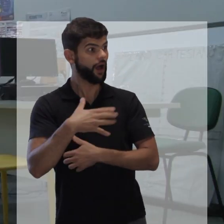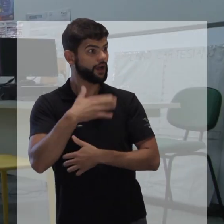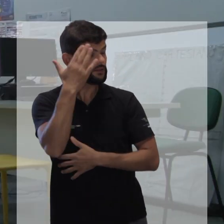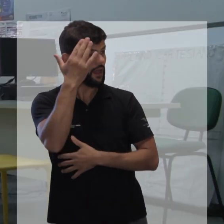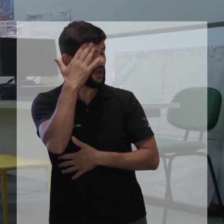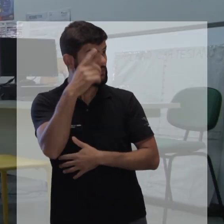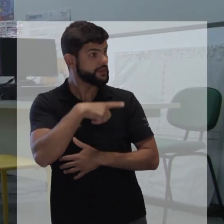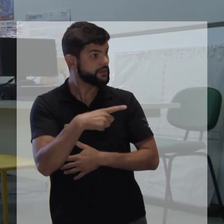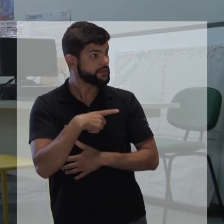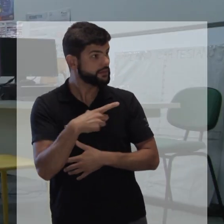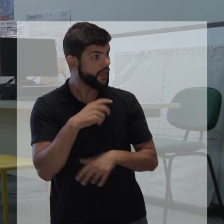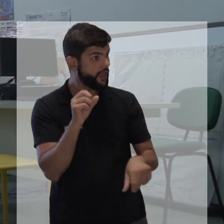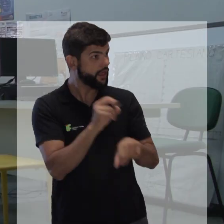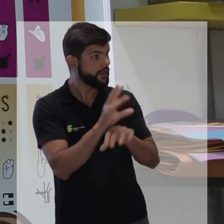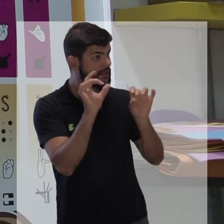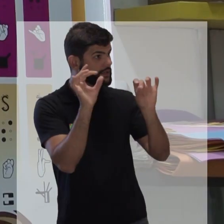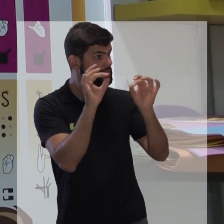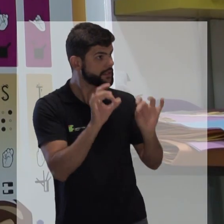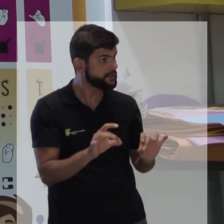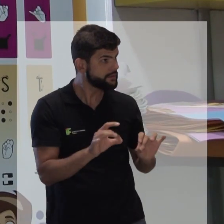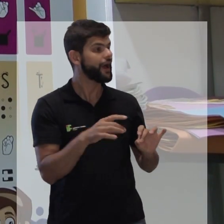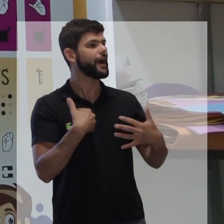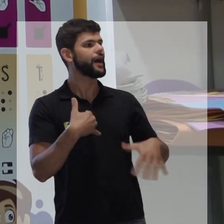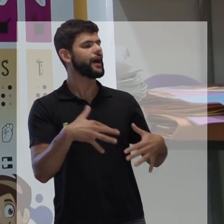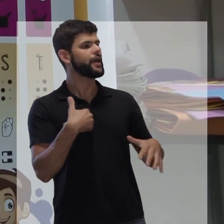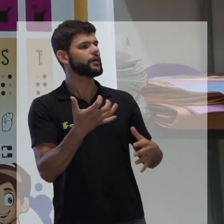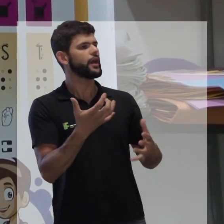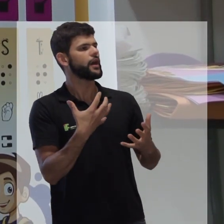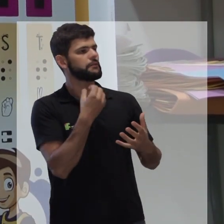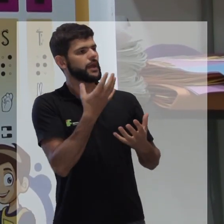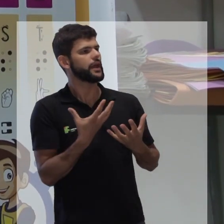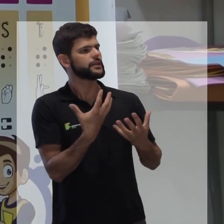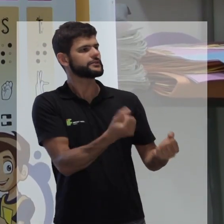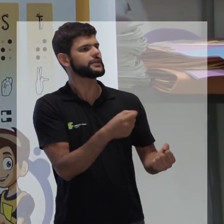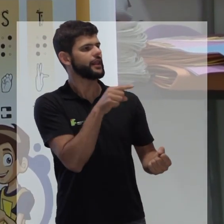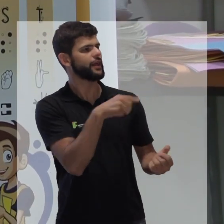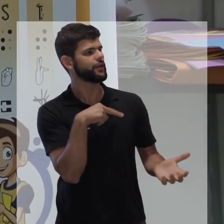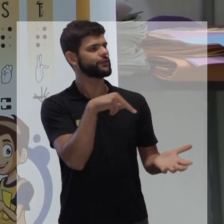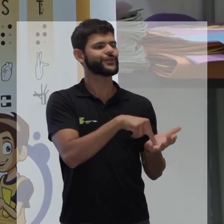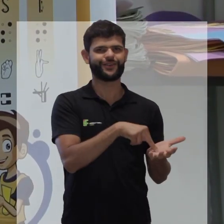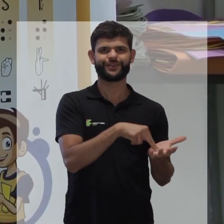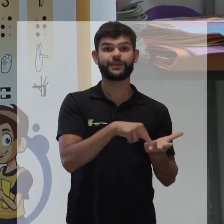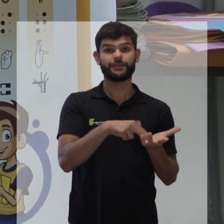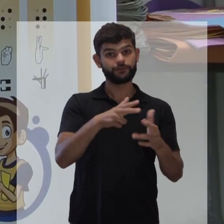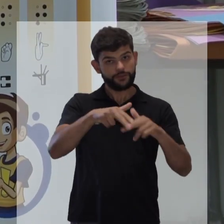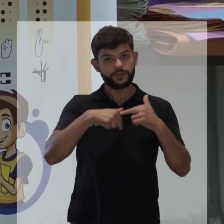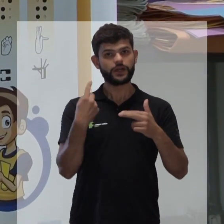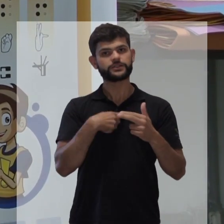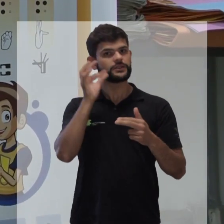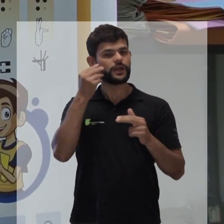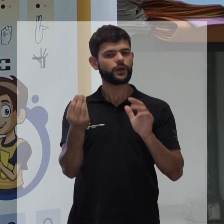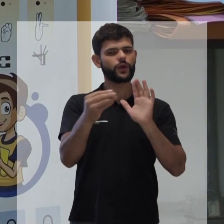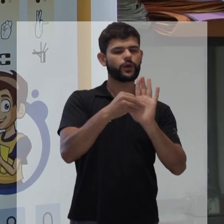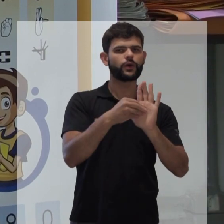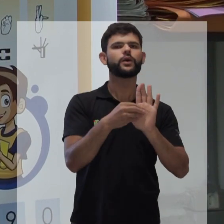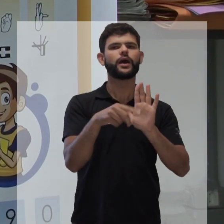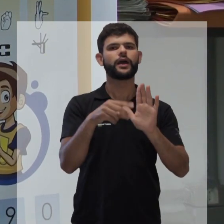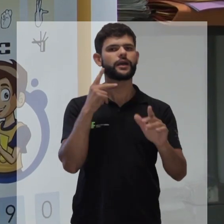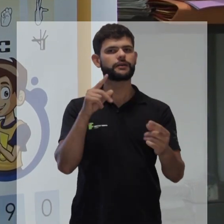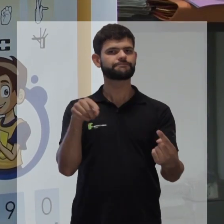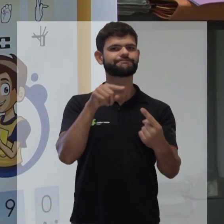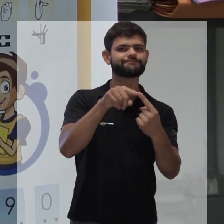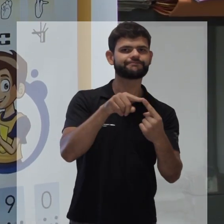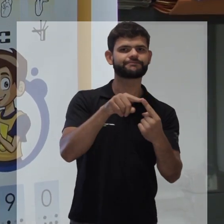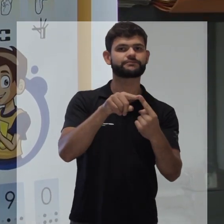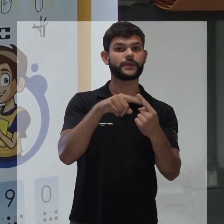e os alunos eles começam a procurar então um local onde eles possam ser bem atendidos. Então, diante dessa necessidade, a gente já colocou